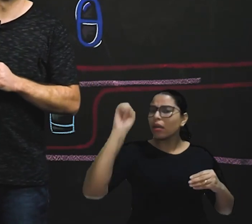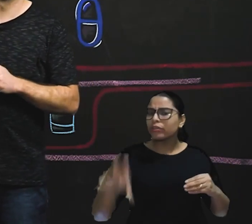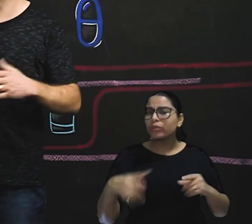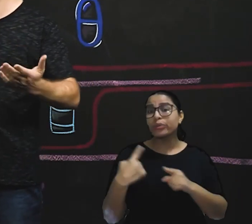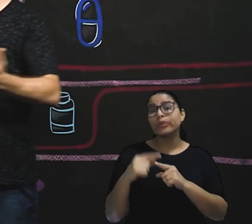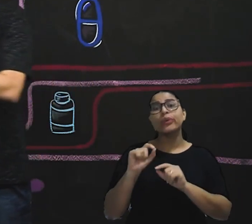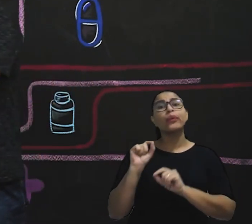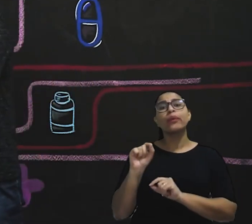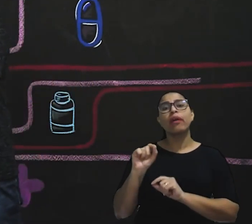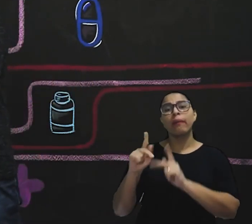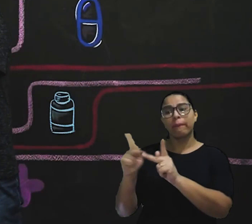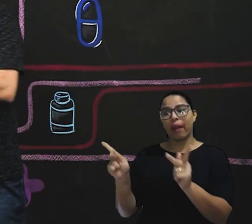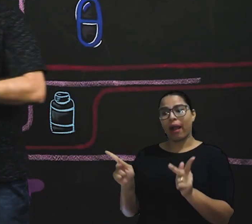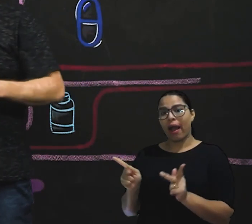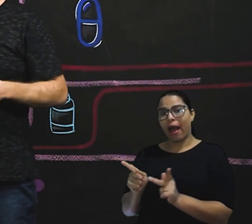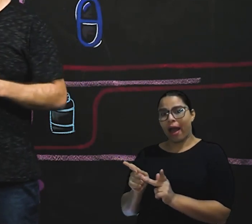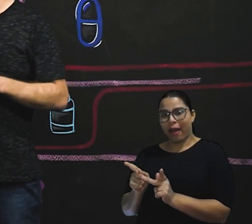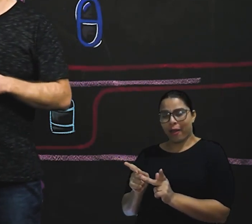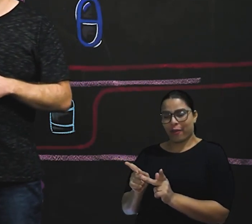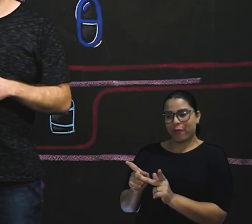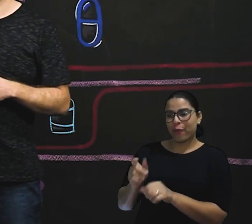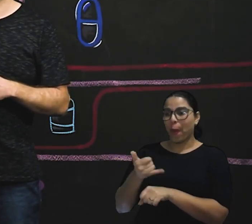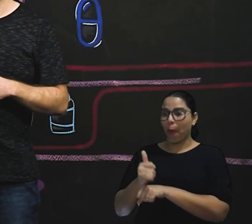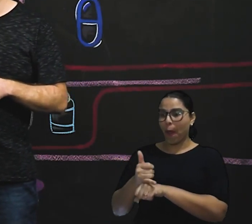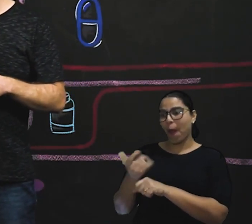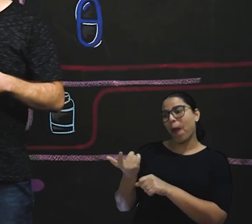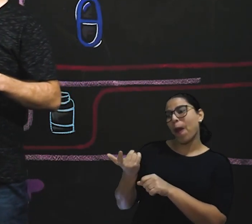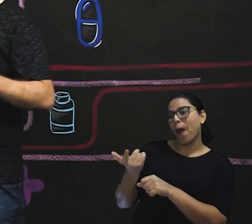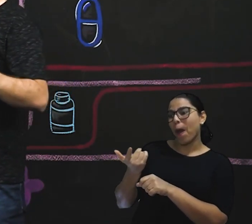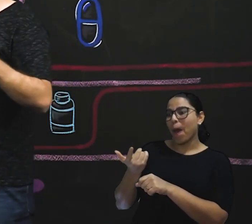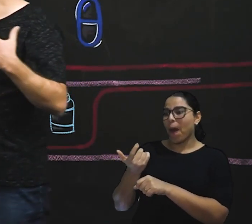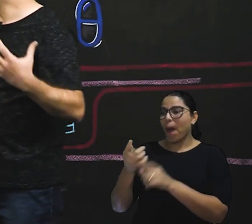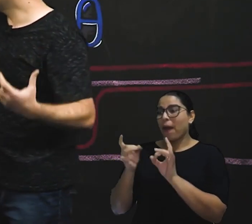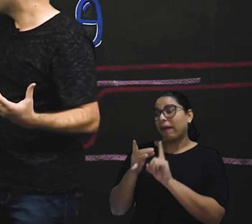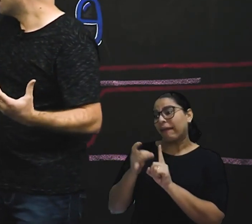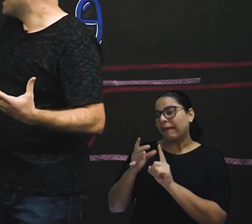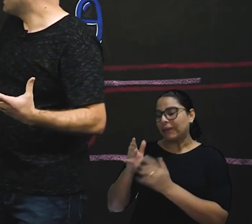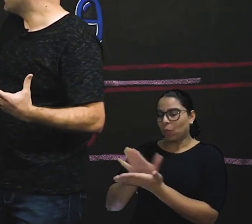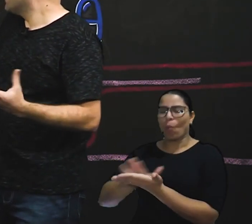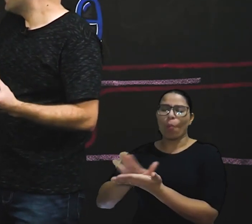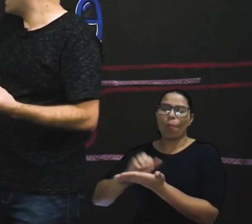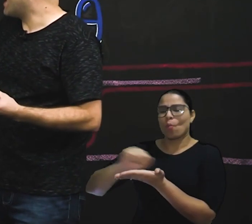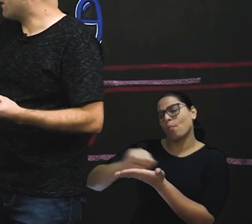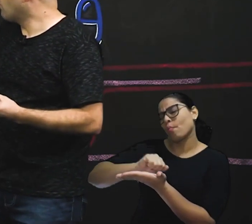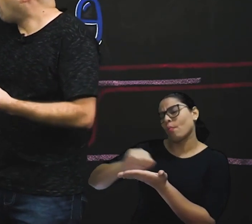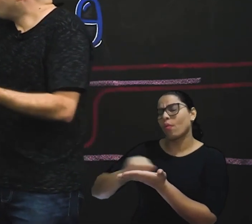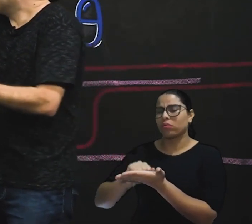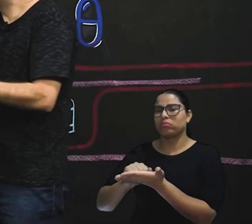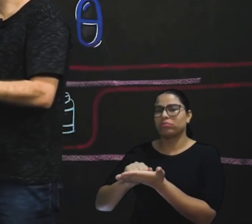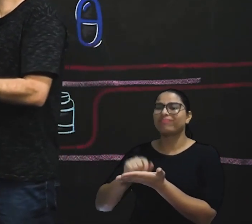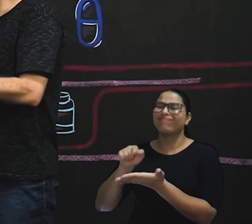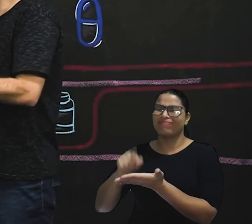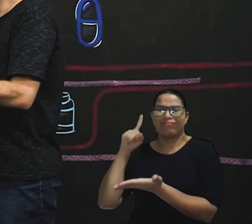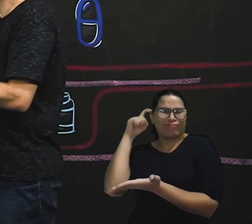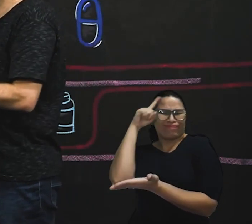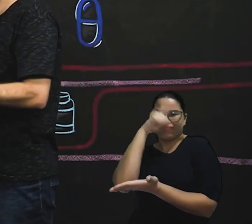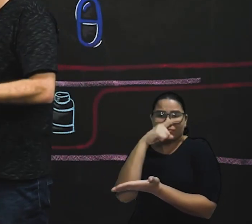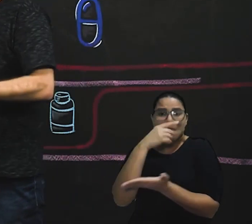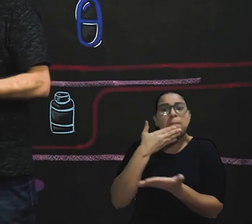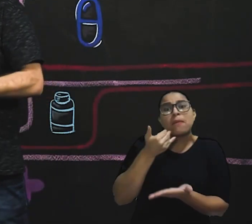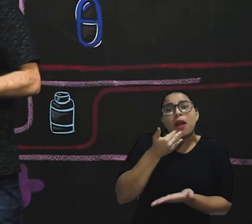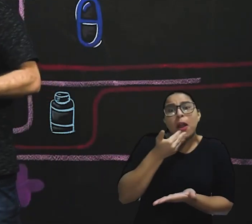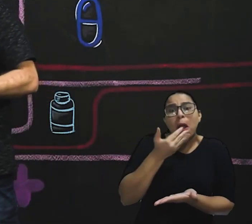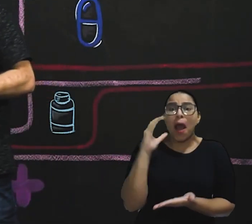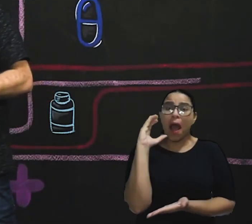porcelana, do que ter que lavar todo aí os de metal, de uma maneira em que o aumento de